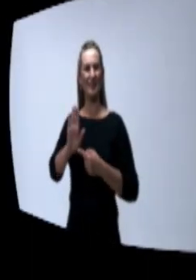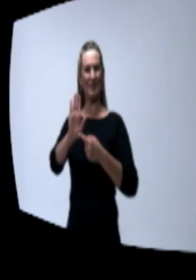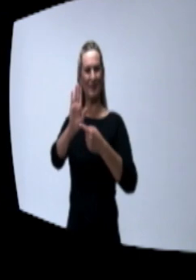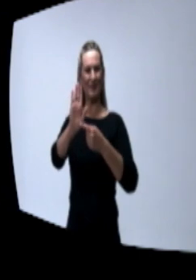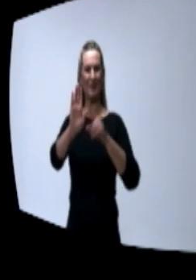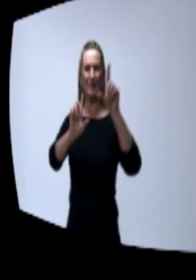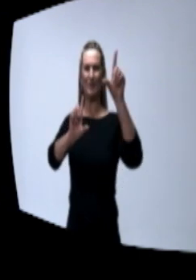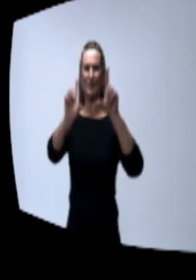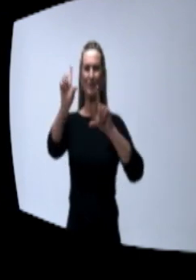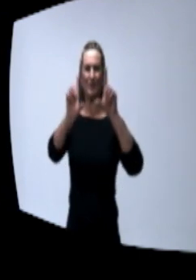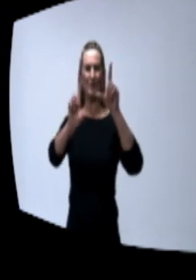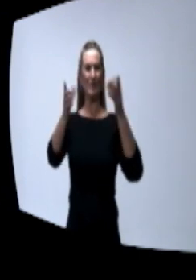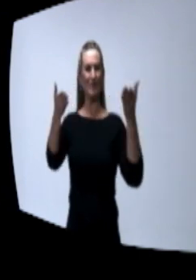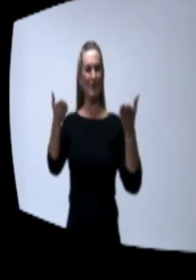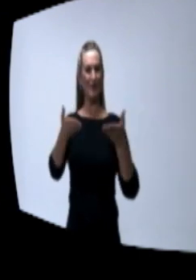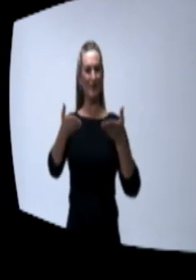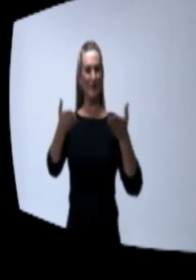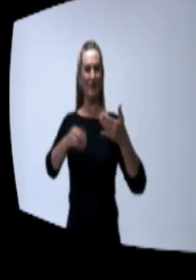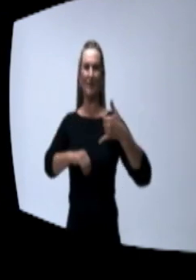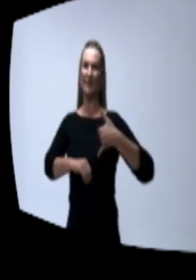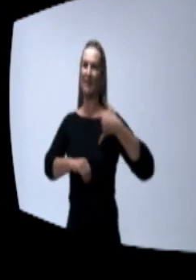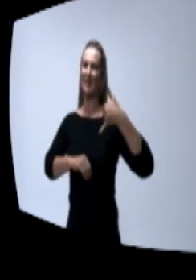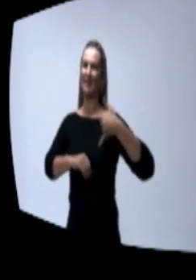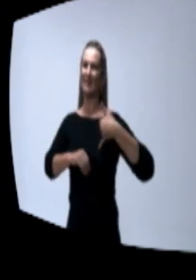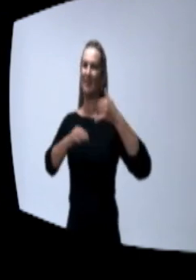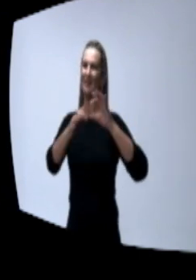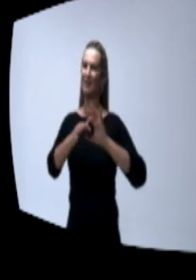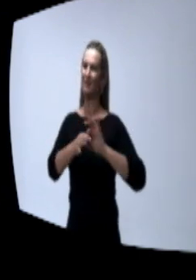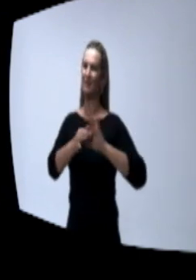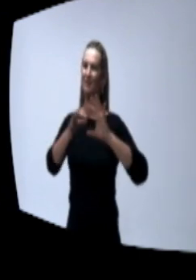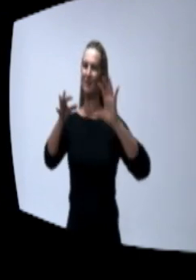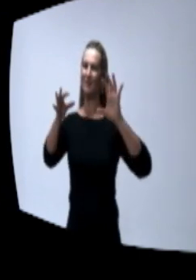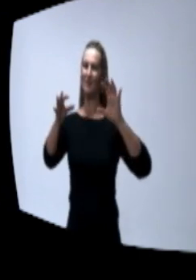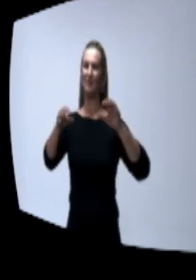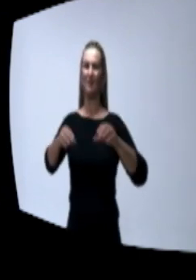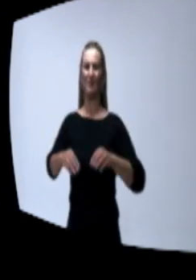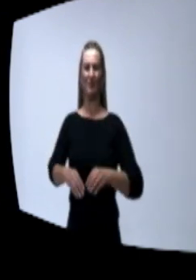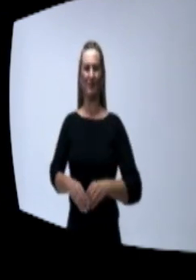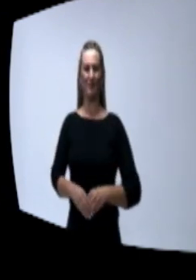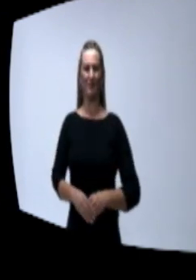O programa a seguir tem classificação indicativa livre.